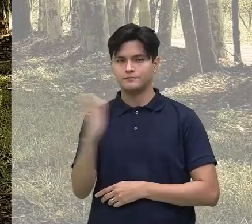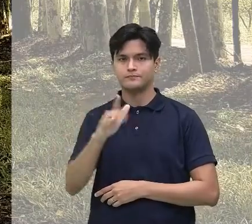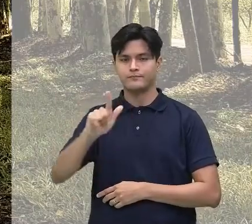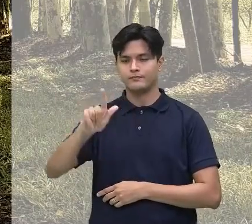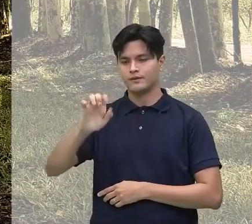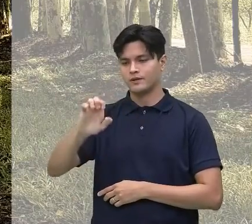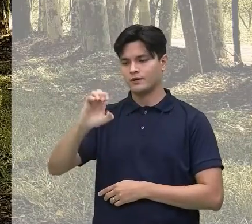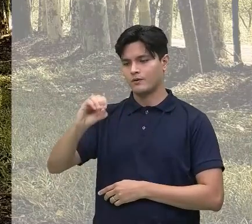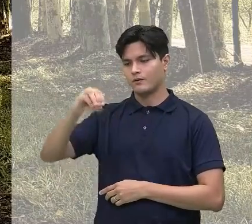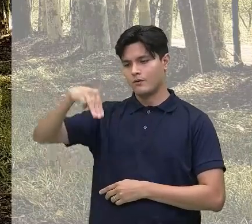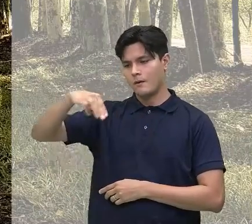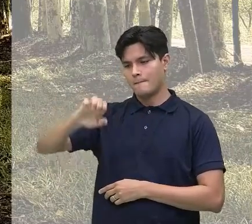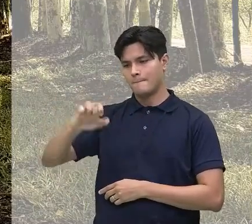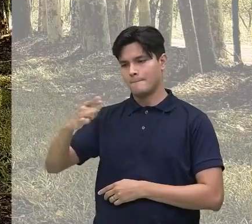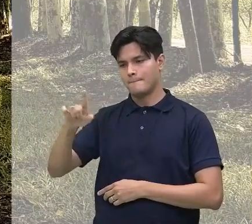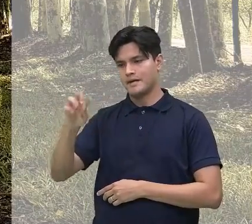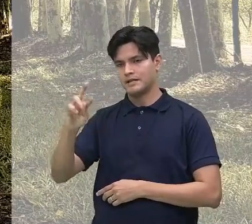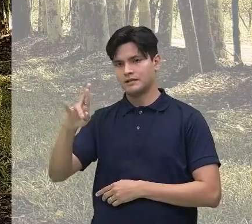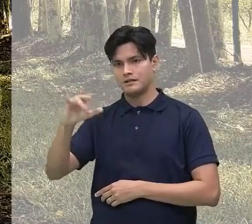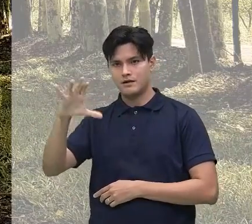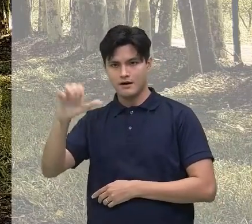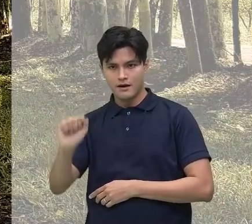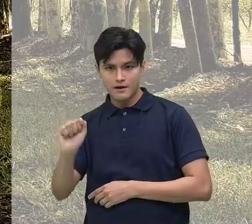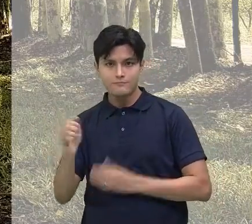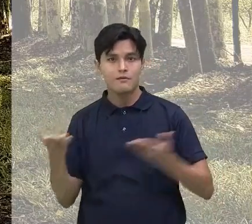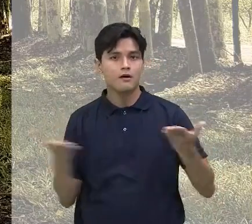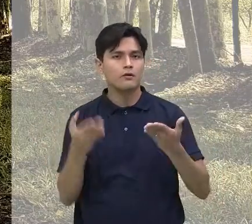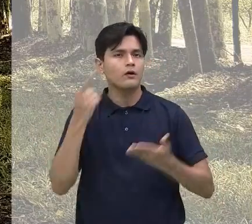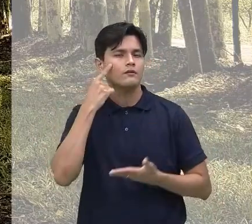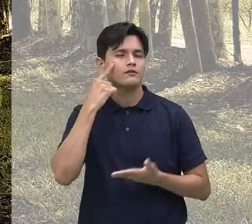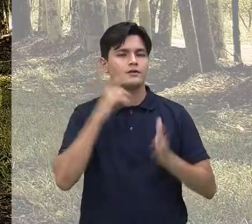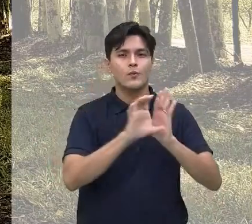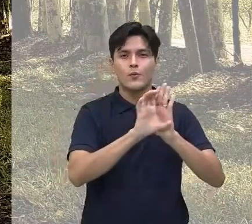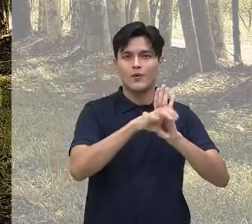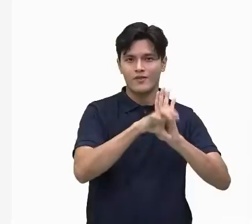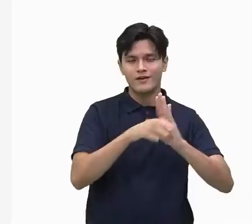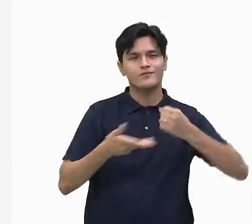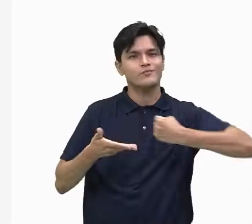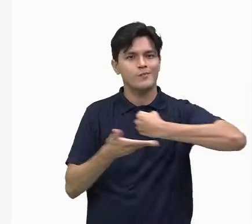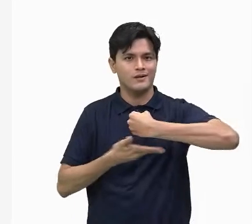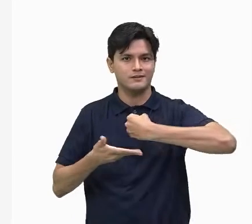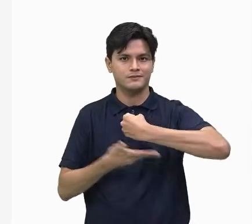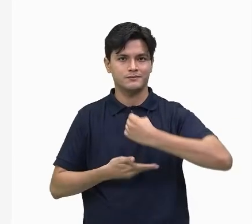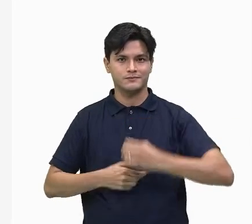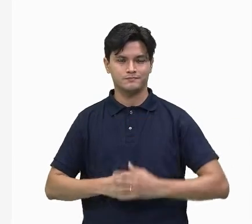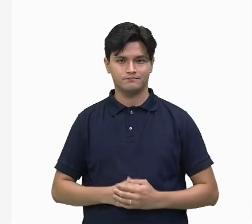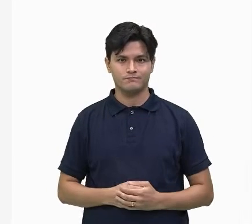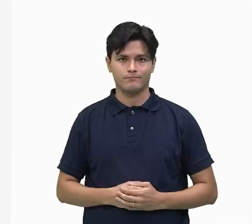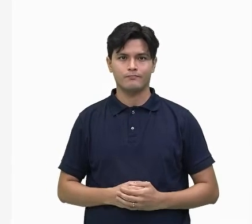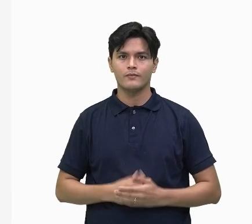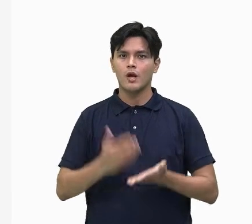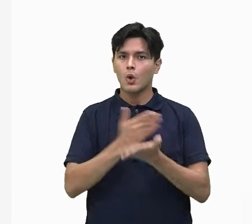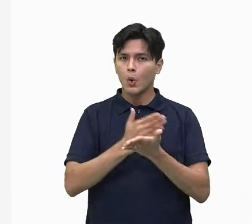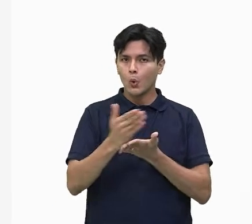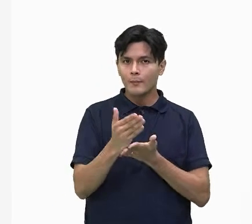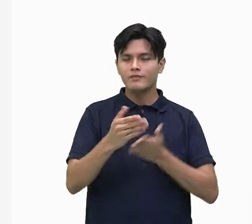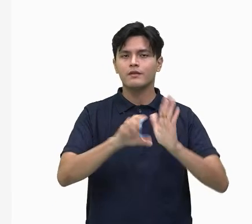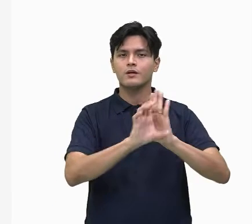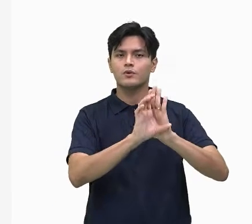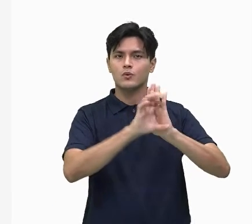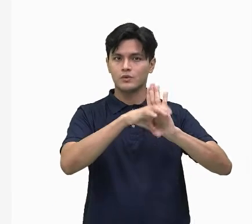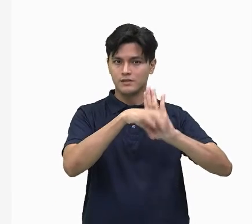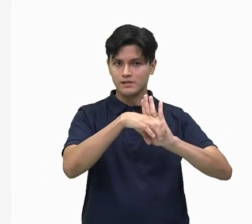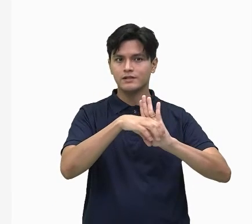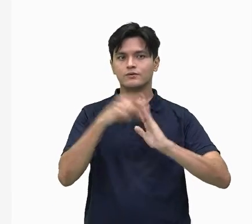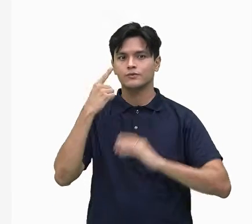conceitos básicos, então, daquilo que a gente chama de ótica geométrica. Vamos lá. Vamos começar com o conceito de raio de